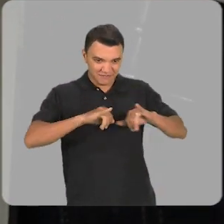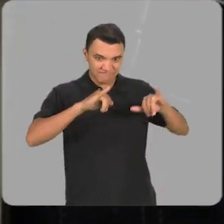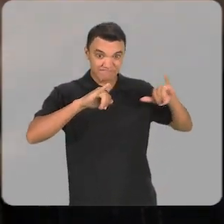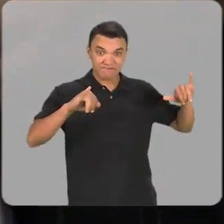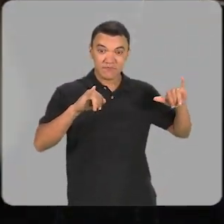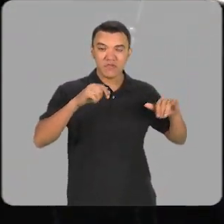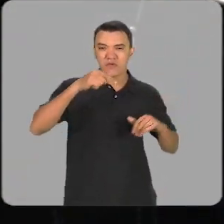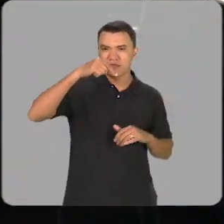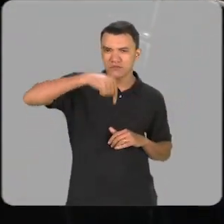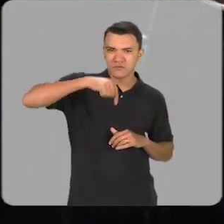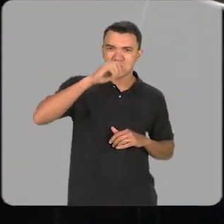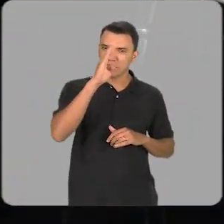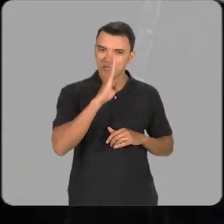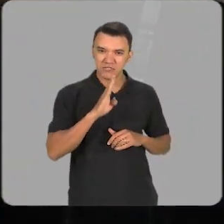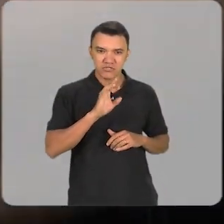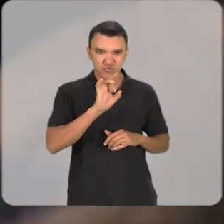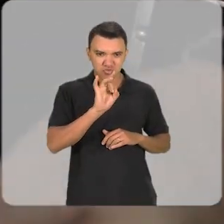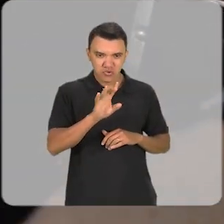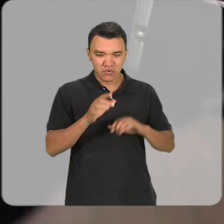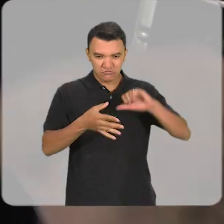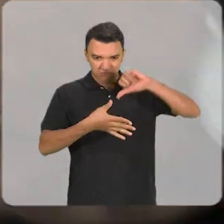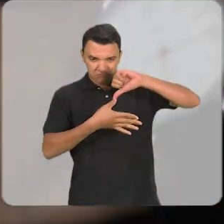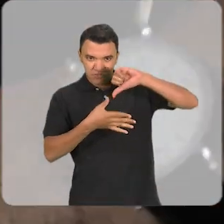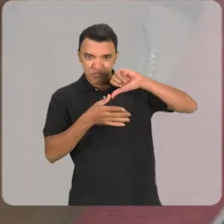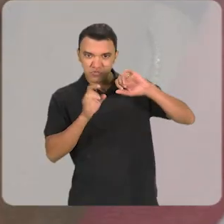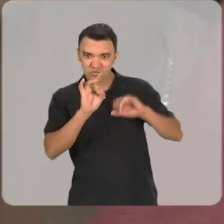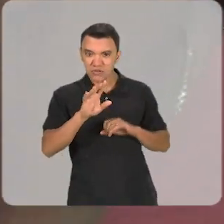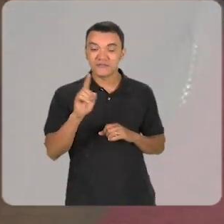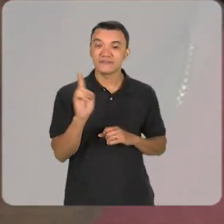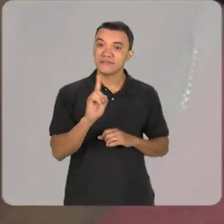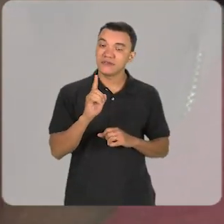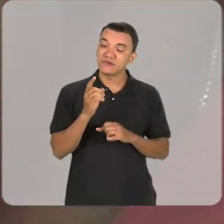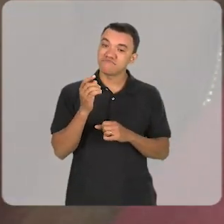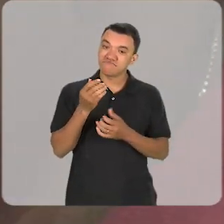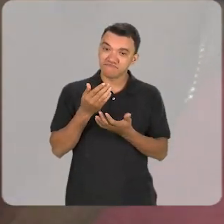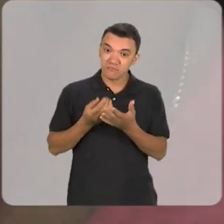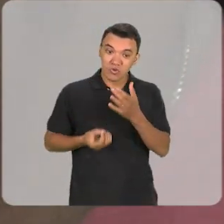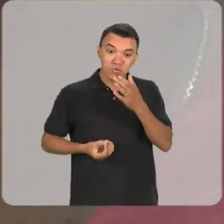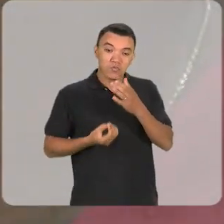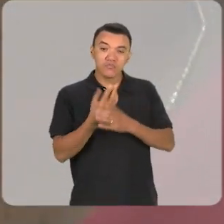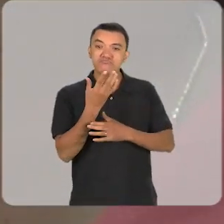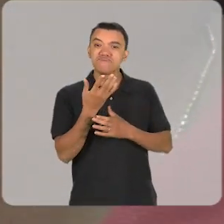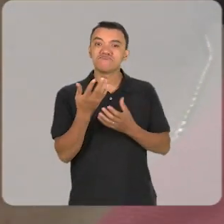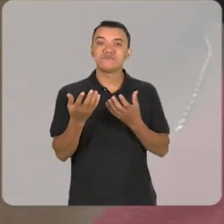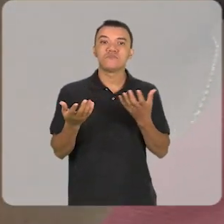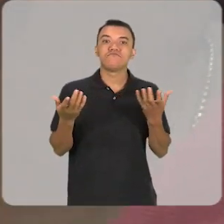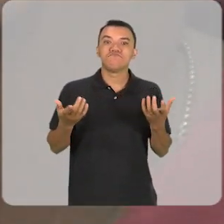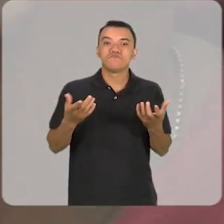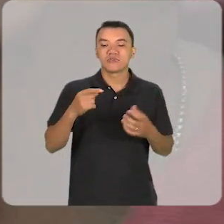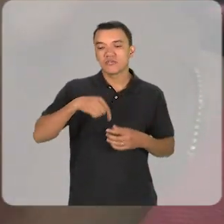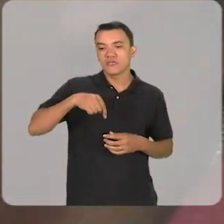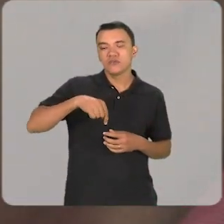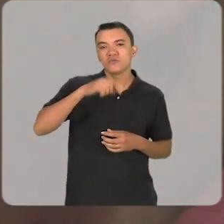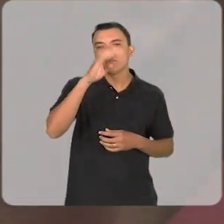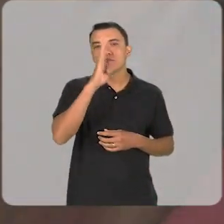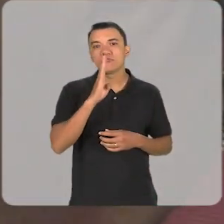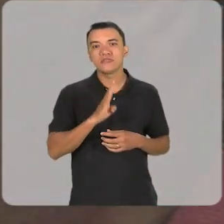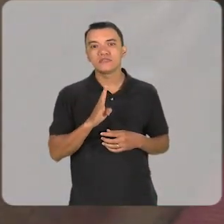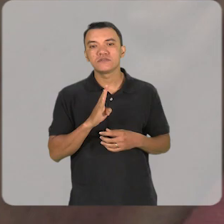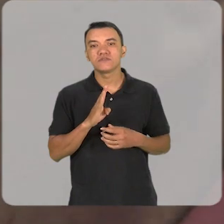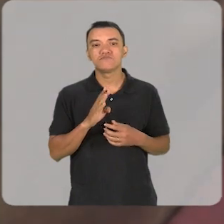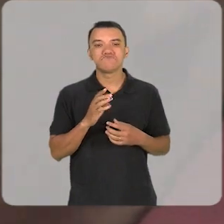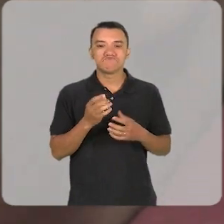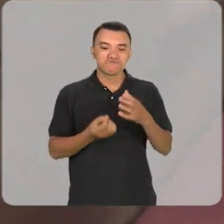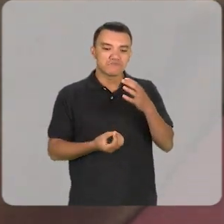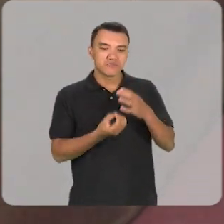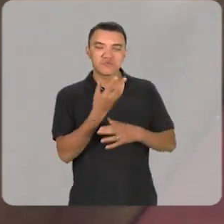pegar desde a origem que existem as pessoas que anunciavam. Mas como é que ele aparece no Brasil,